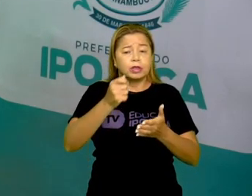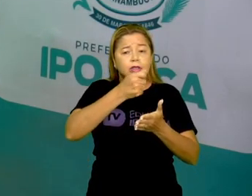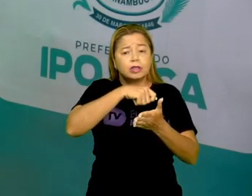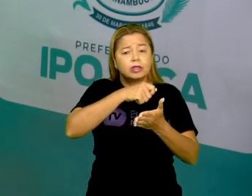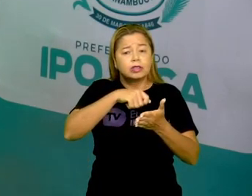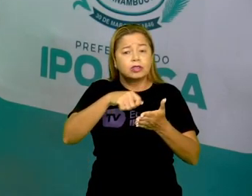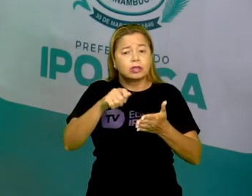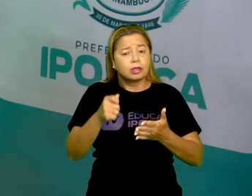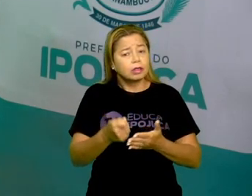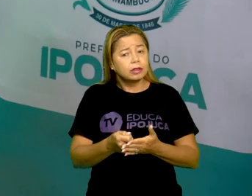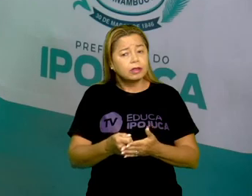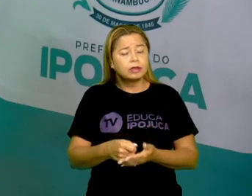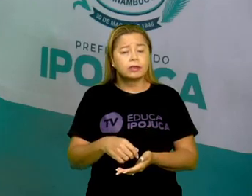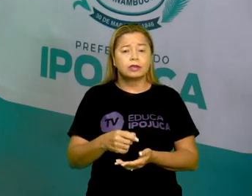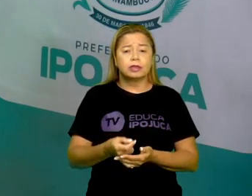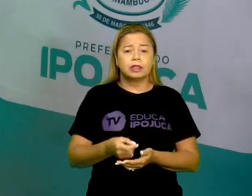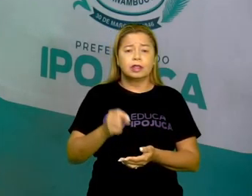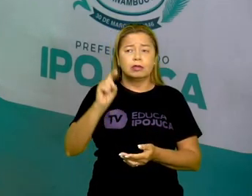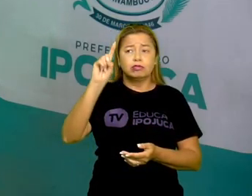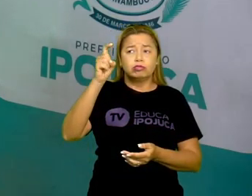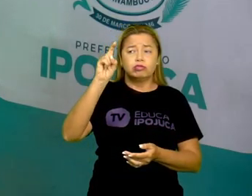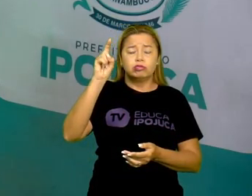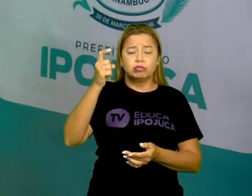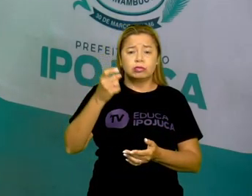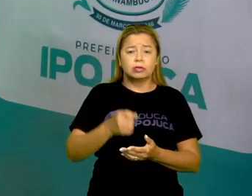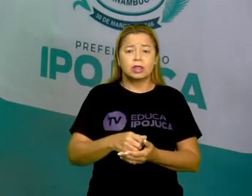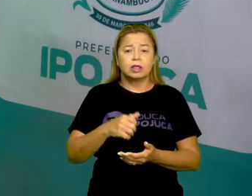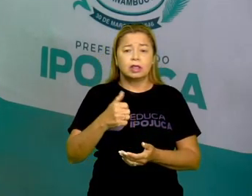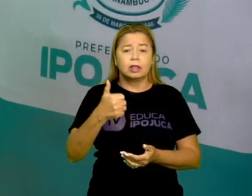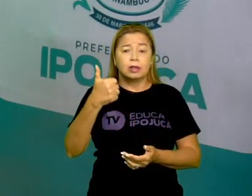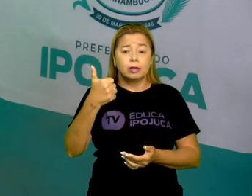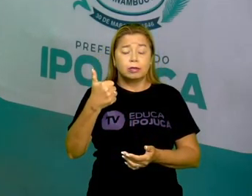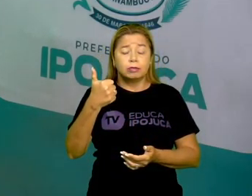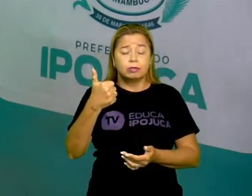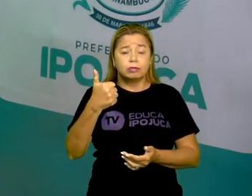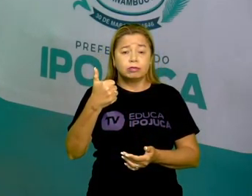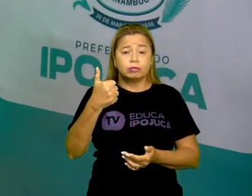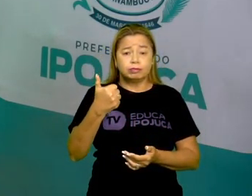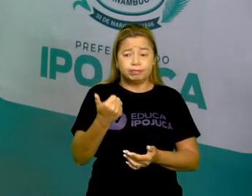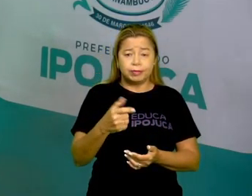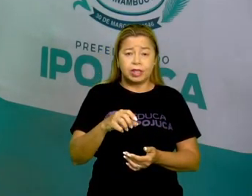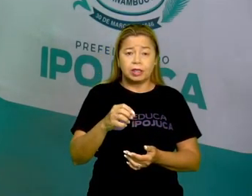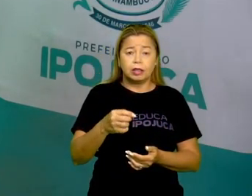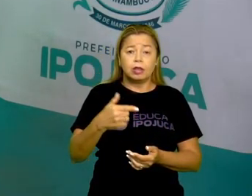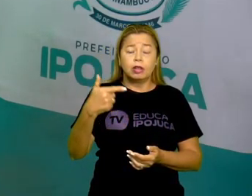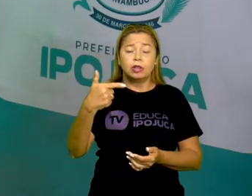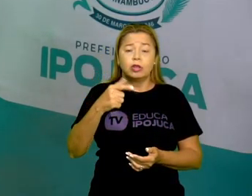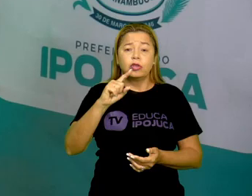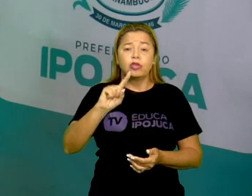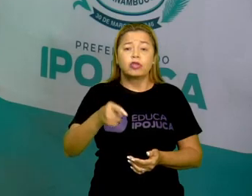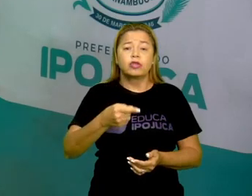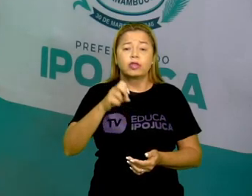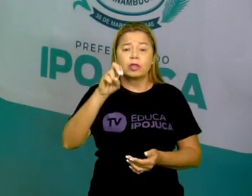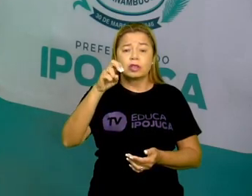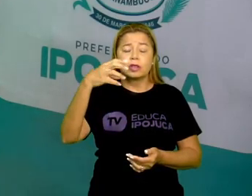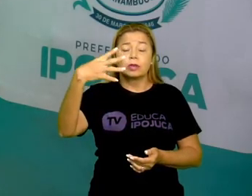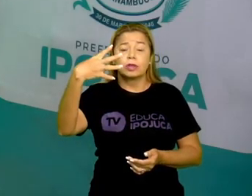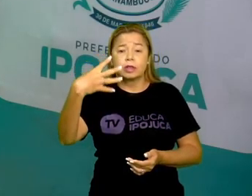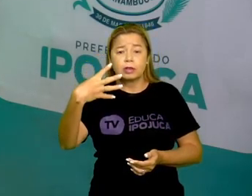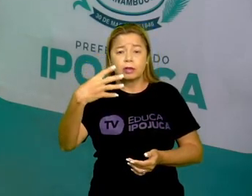dois tracinhos, tá certo? Uma polegada é igual a 2,54